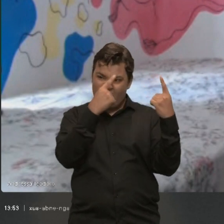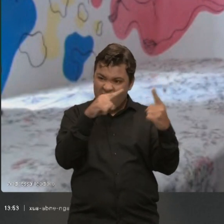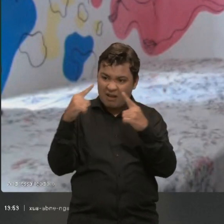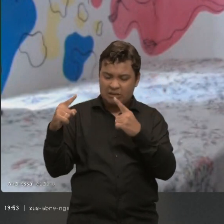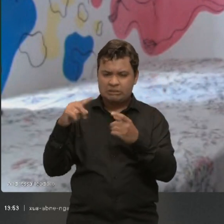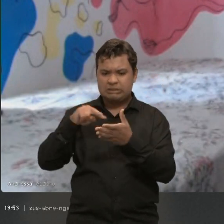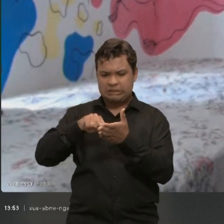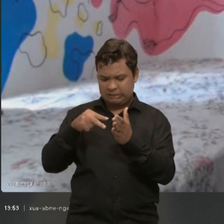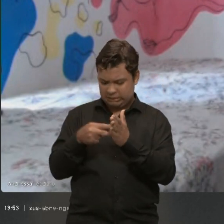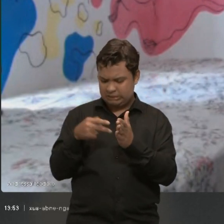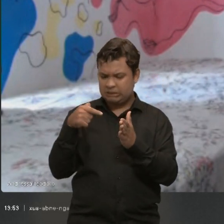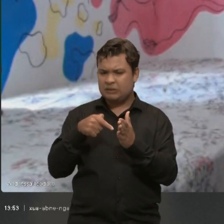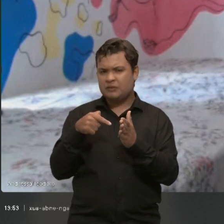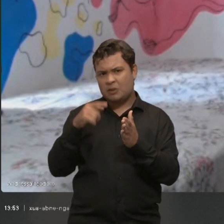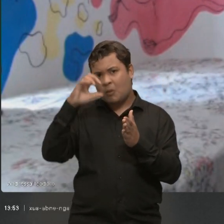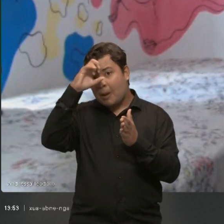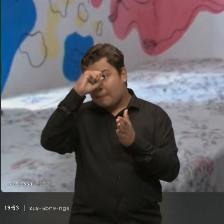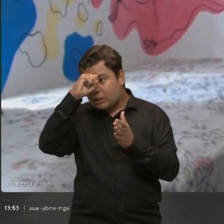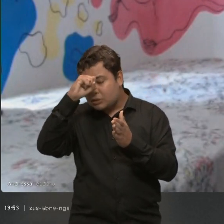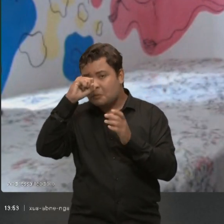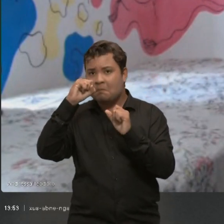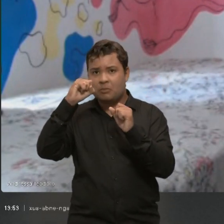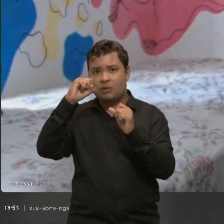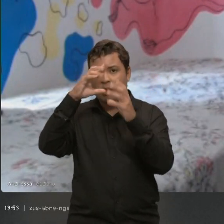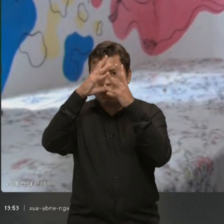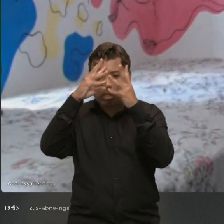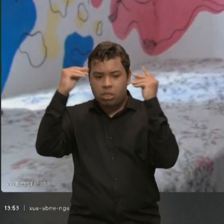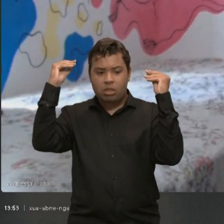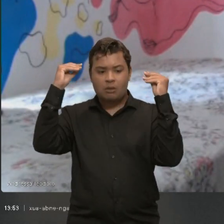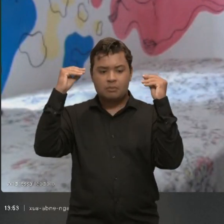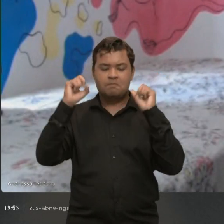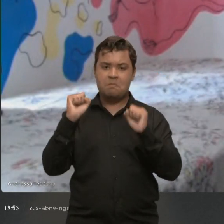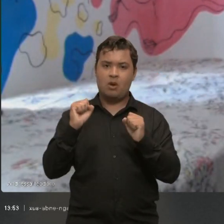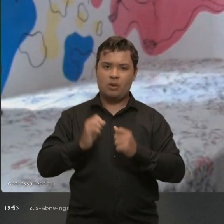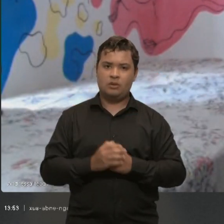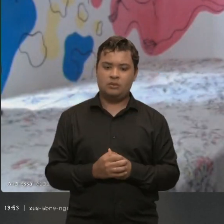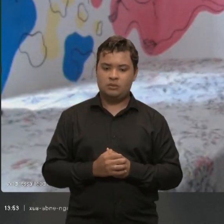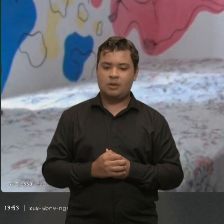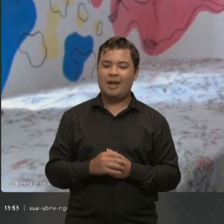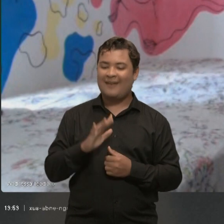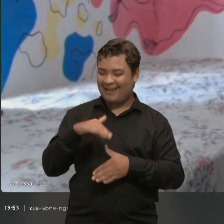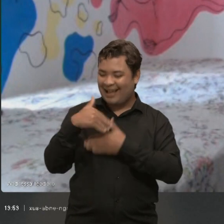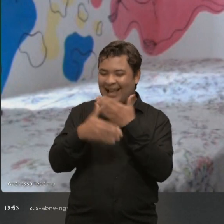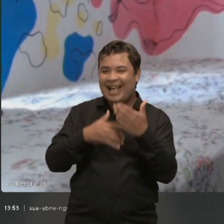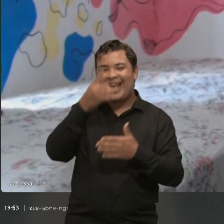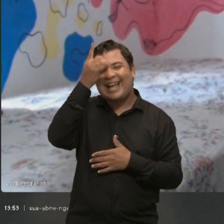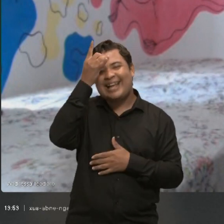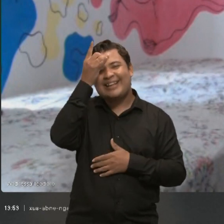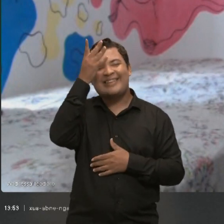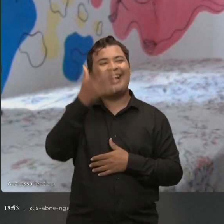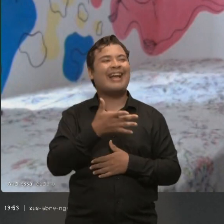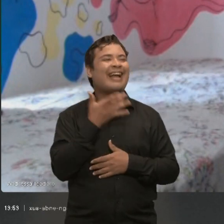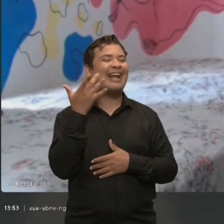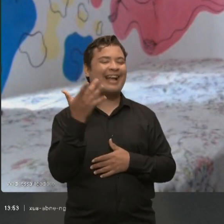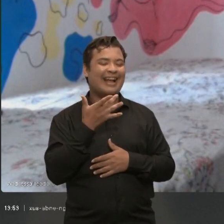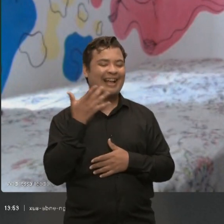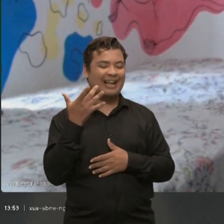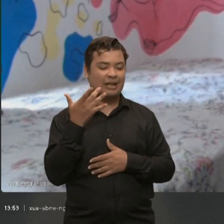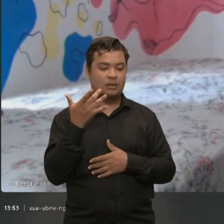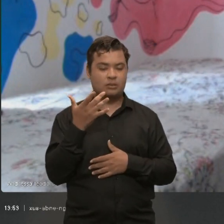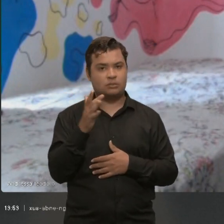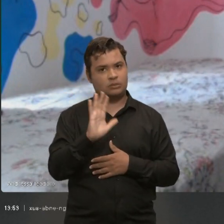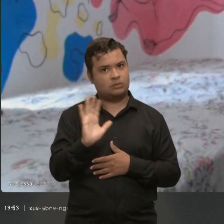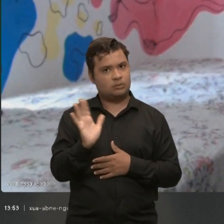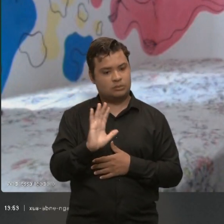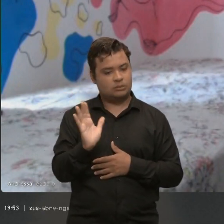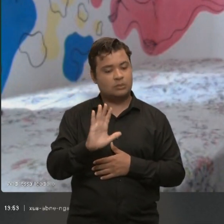então você pode desaprender. Né? Claro que não é um processo simples e a tão curto prazo, mas sim,